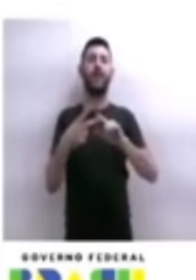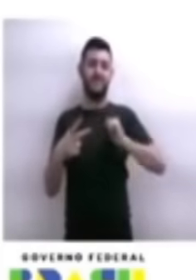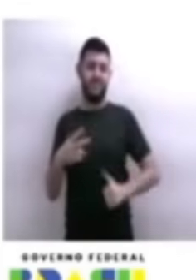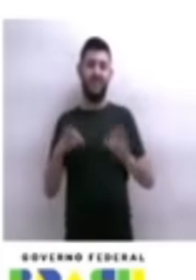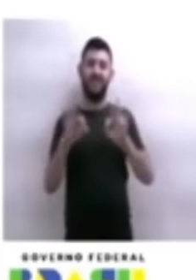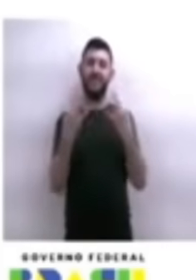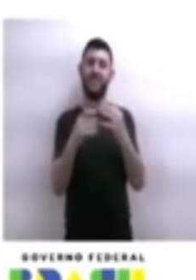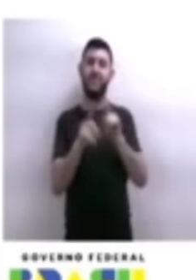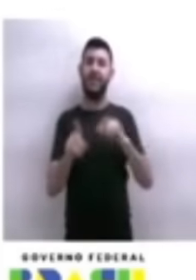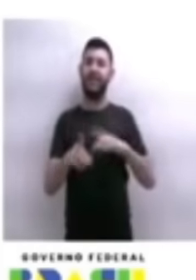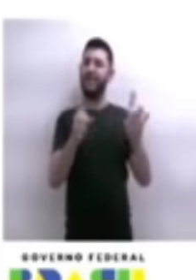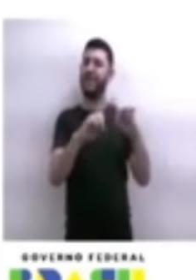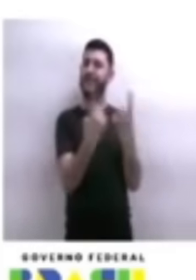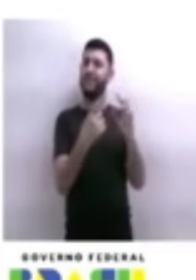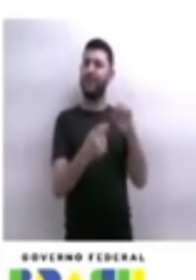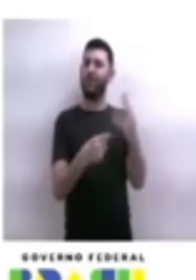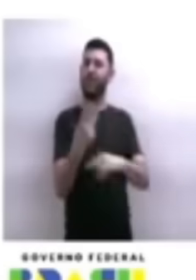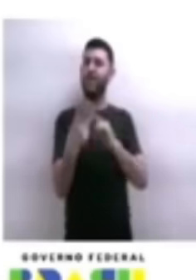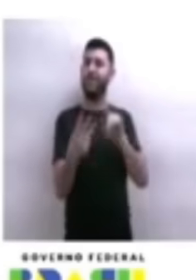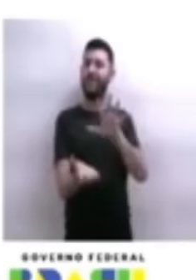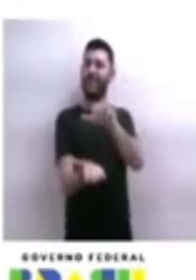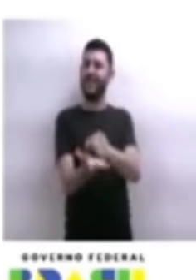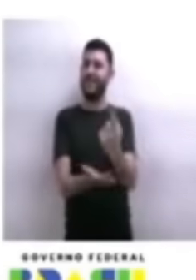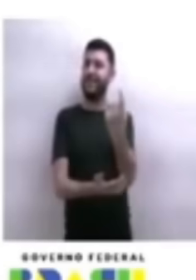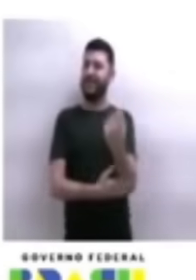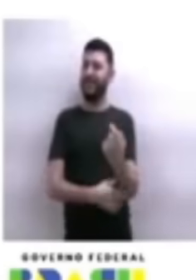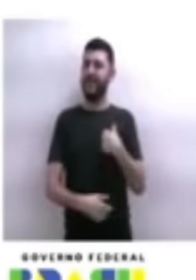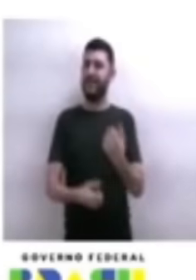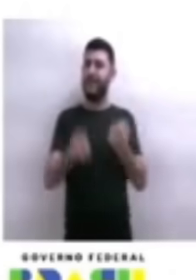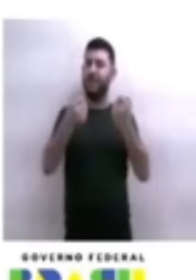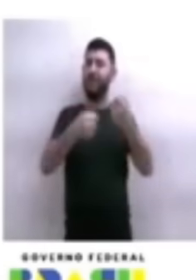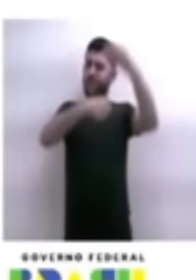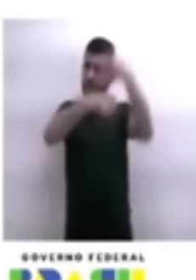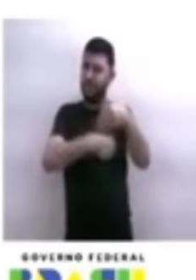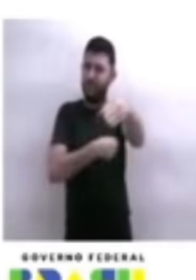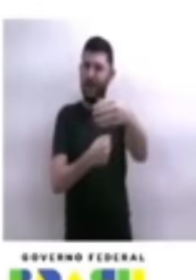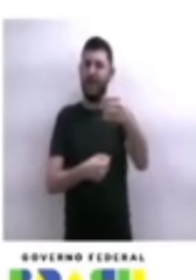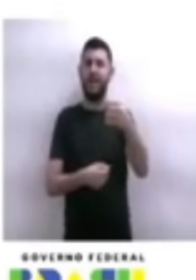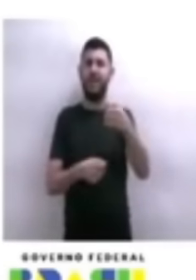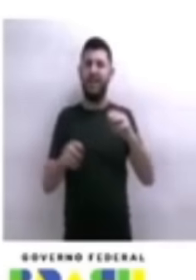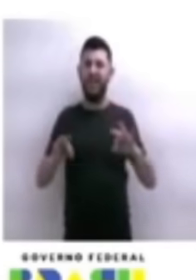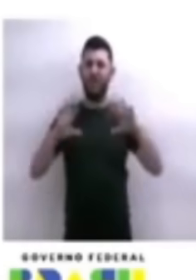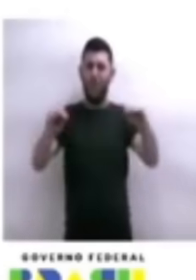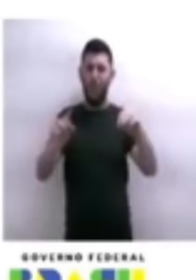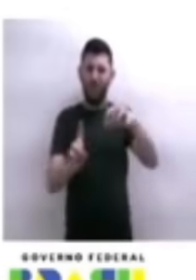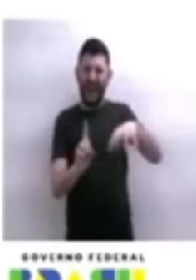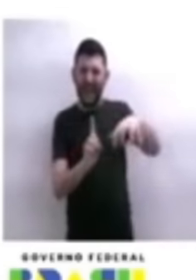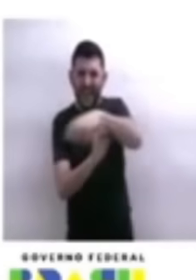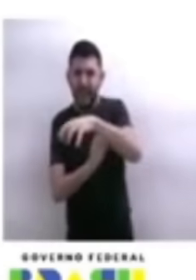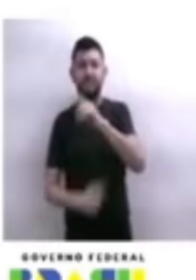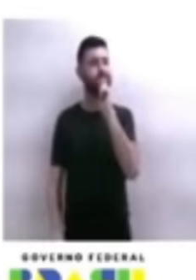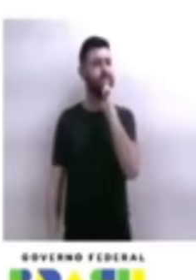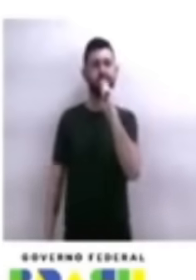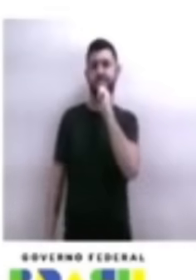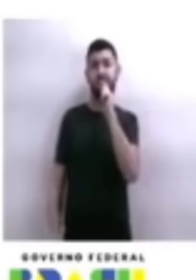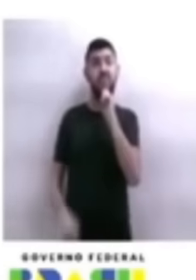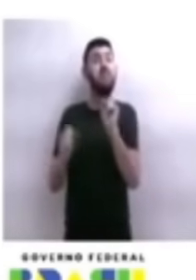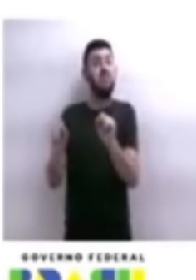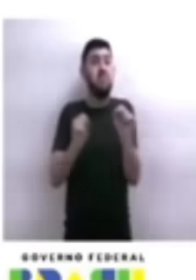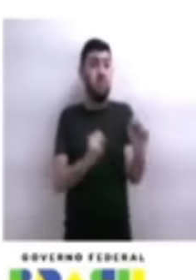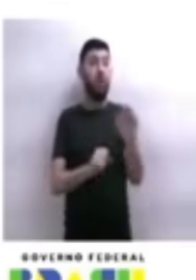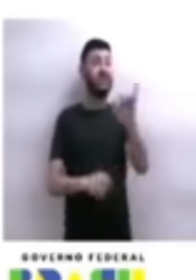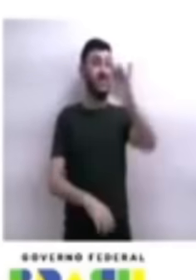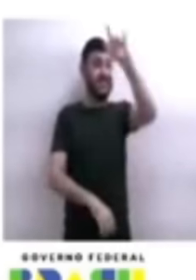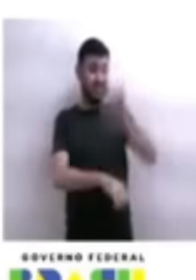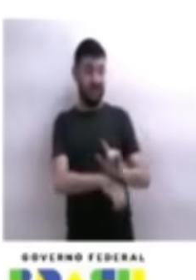Então, é importante a gente destacar que não necessariamente isso está em todos os CRAS, mas pode estar, se assim a gestão local